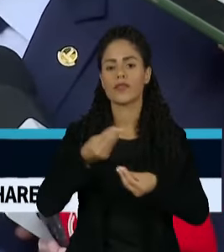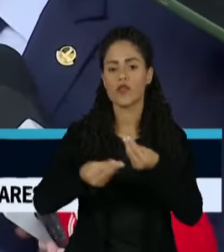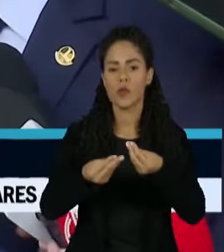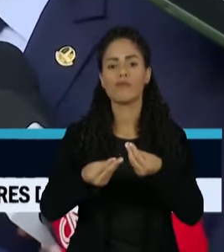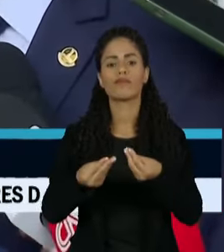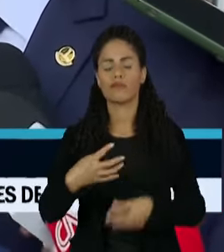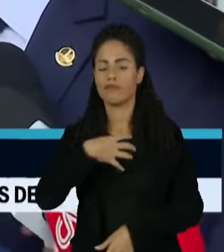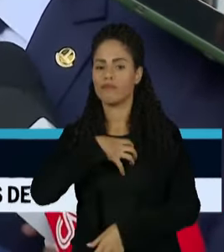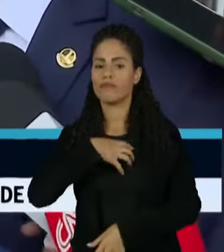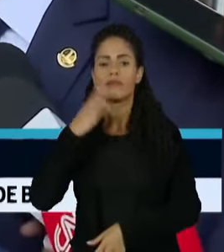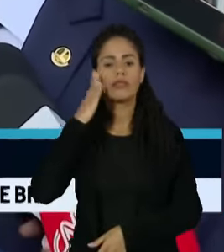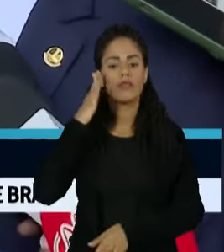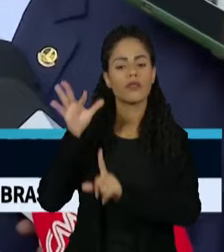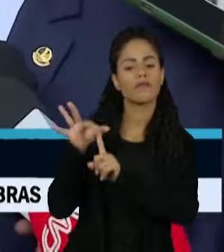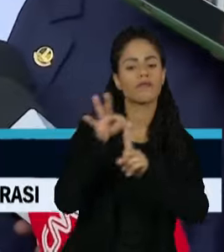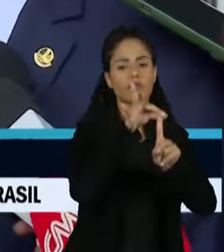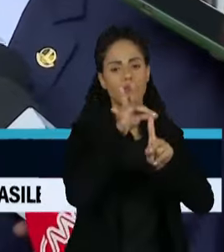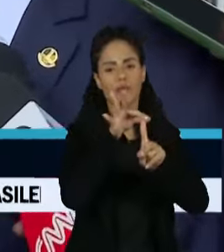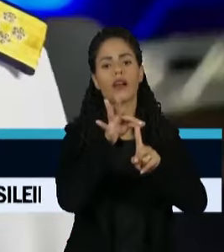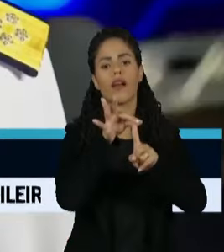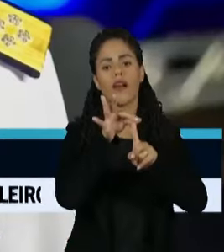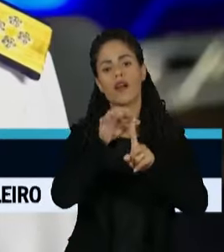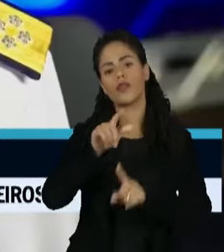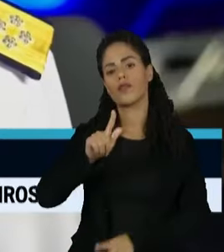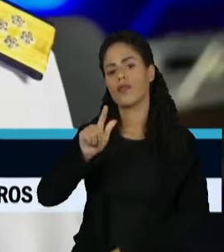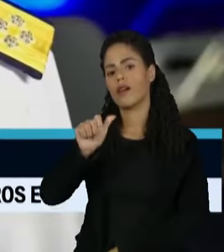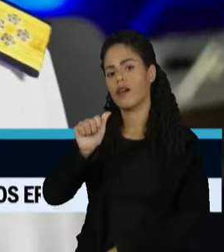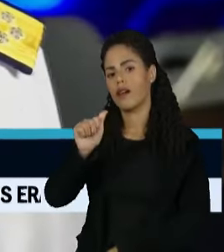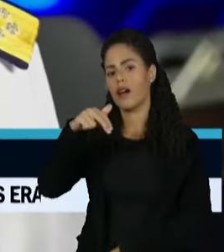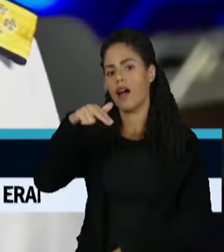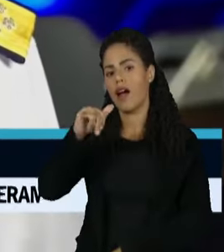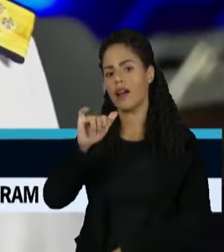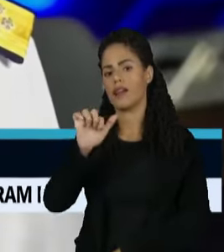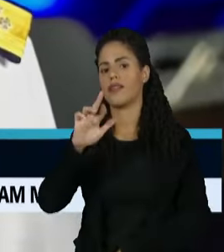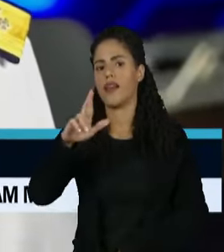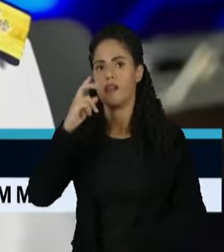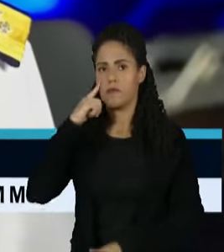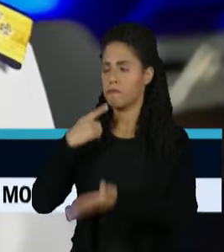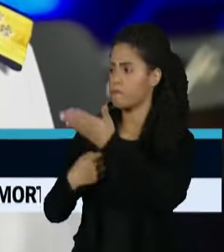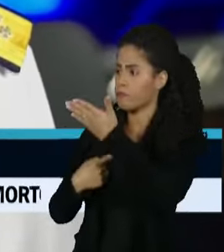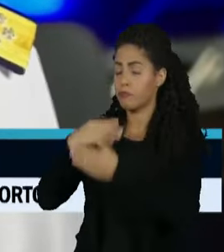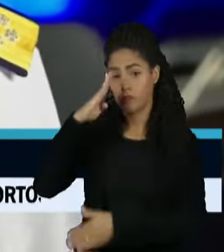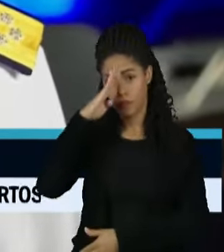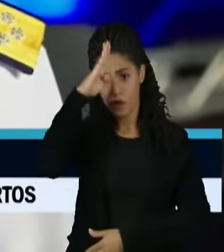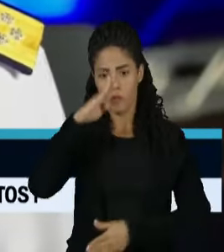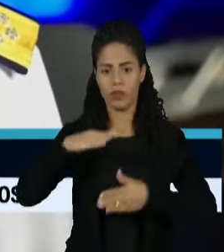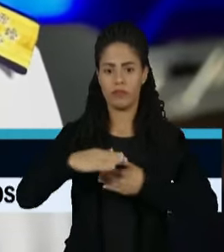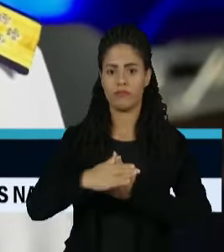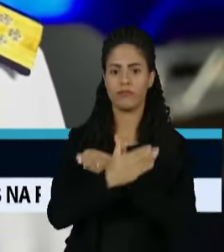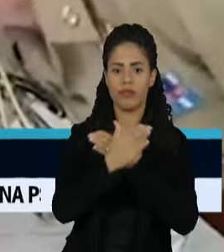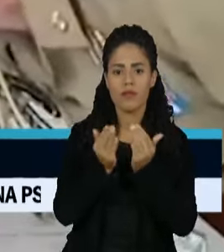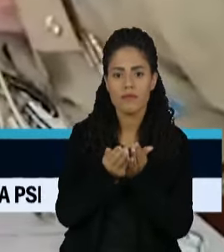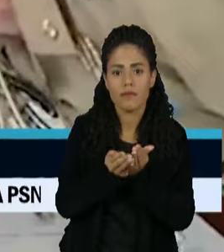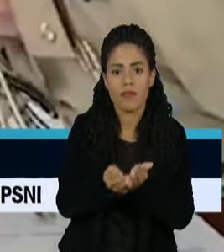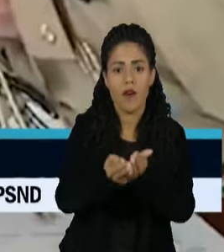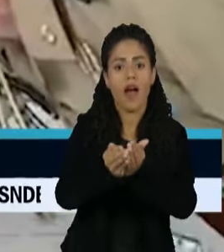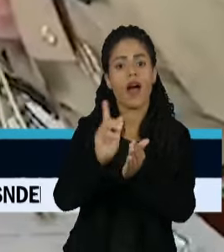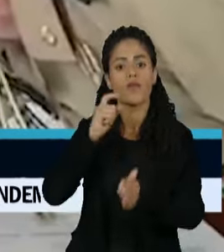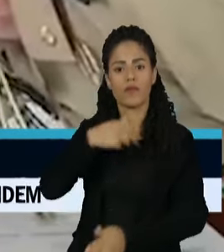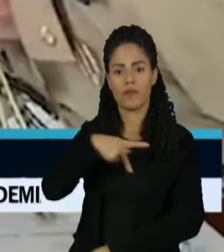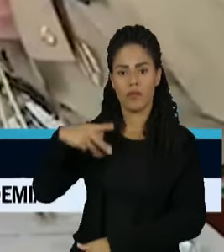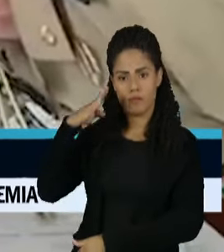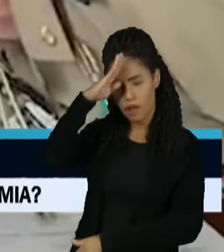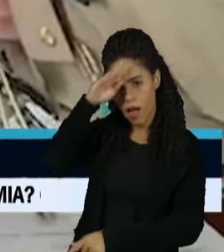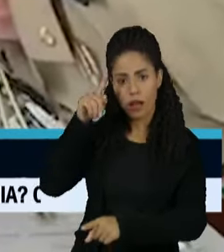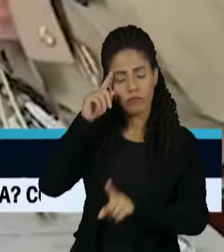no sentido da convocação do almirante Garnier. Almir Garnier era comandante da Marinha no governo Bolsonaro e, segundo a